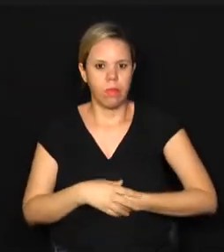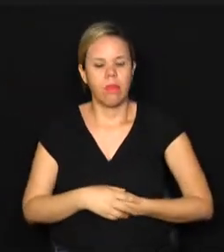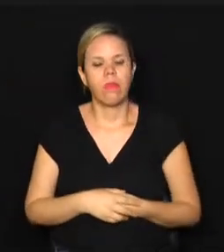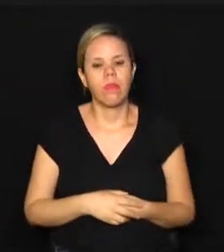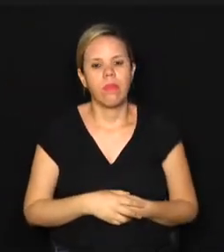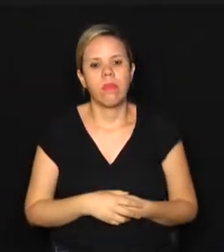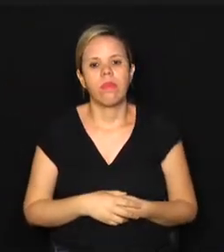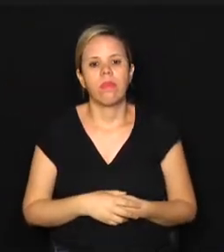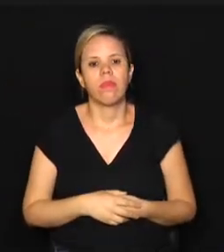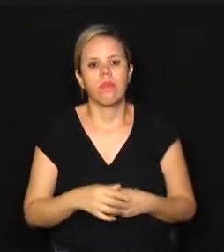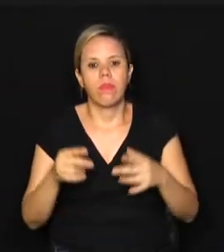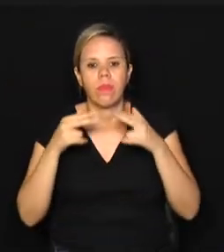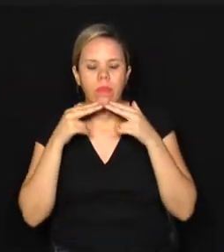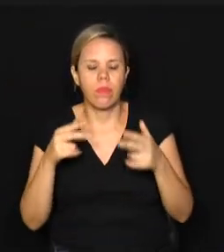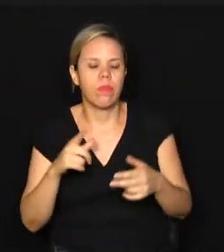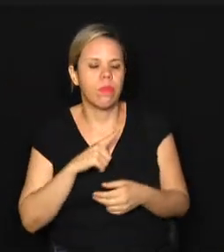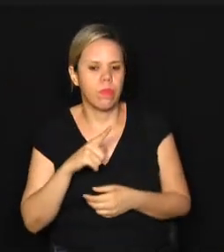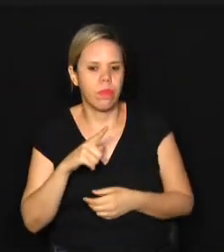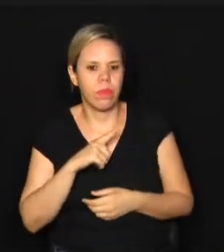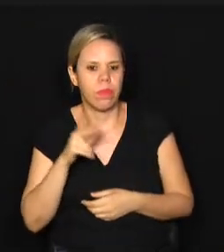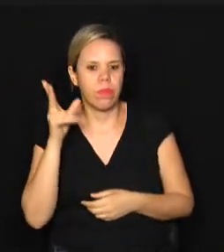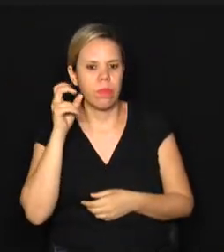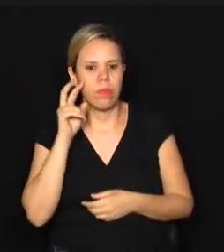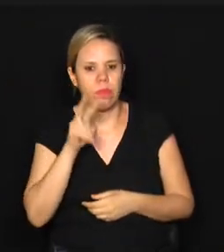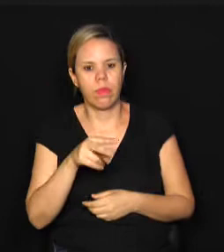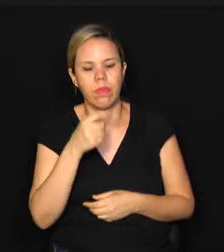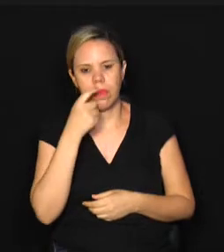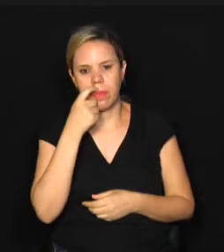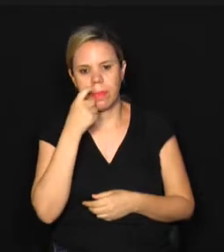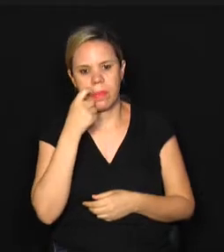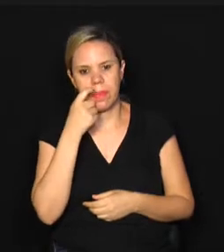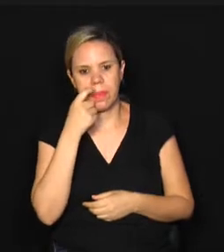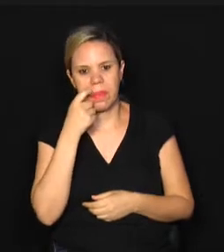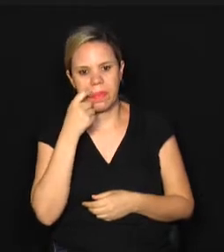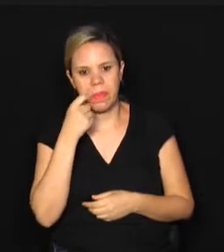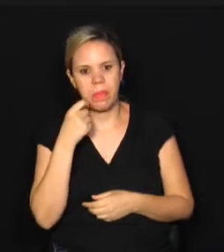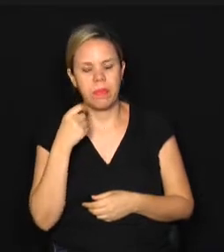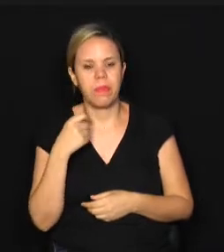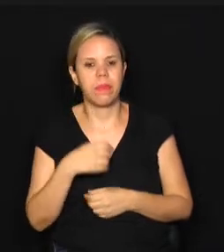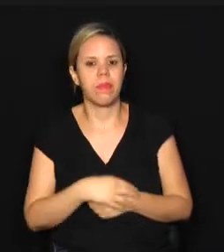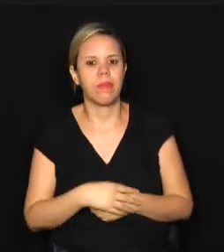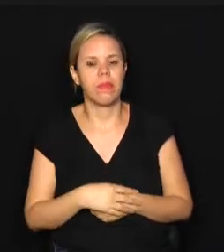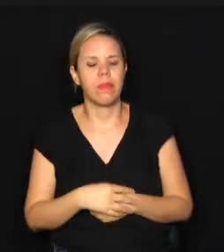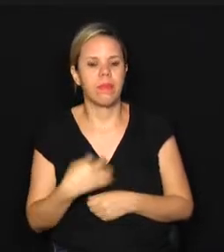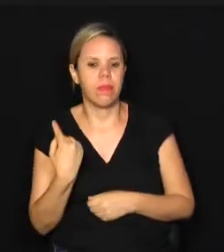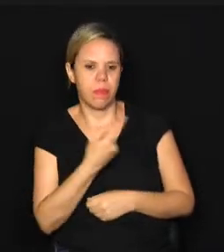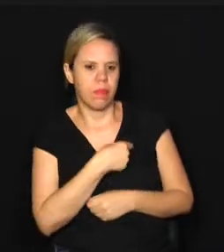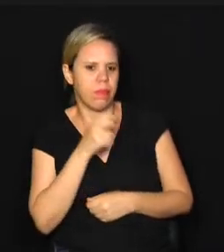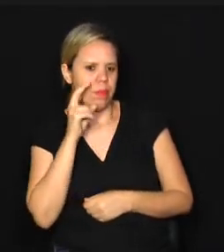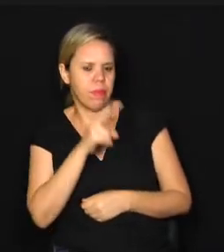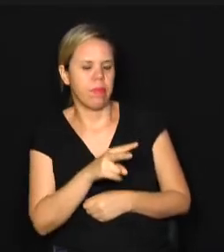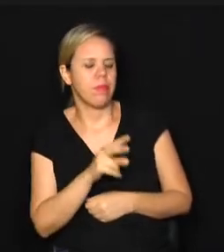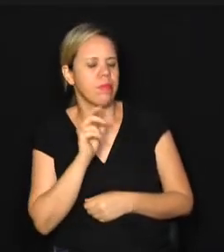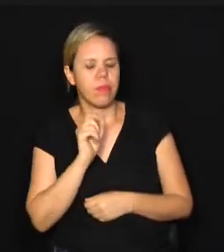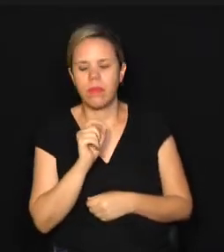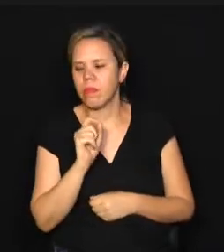dessas notícias que temos ouvido e visto, ultimamente nós ouvimos